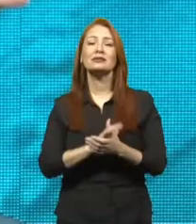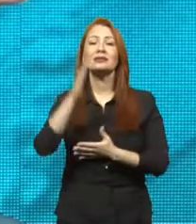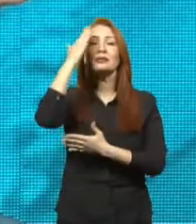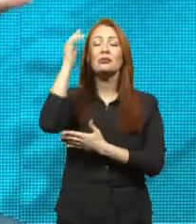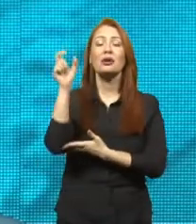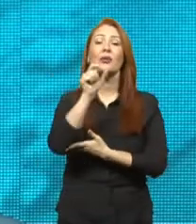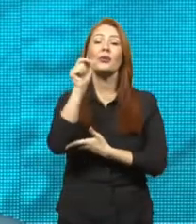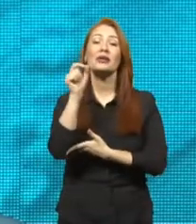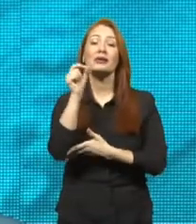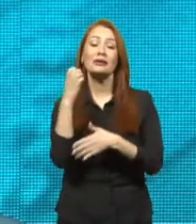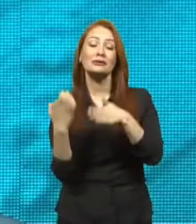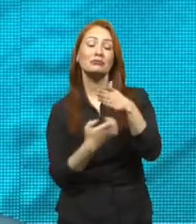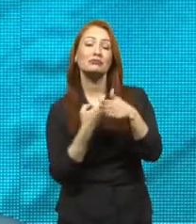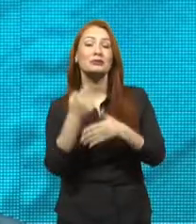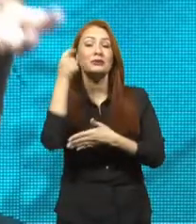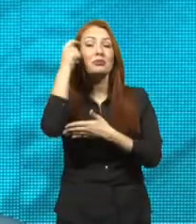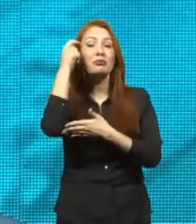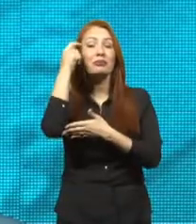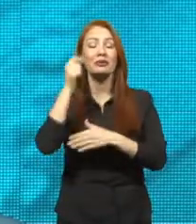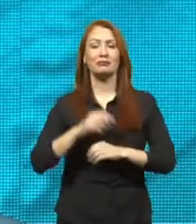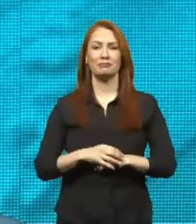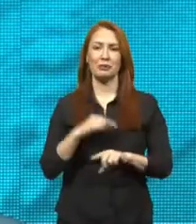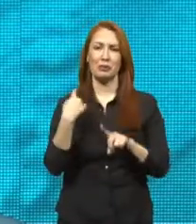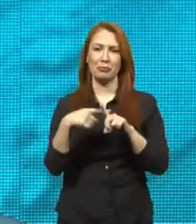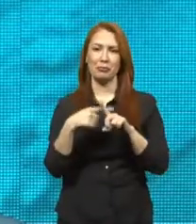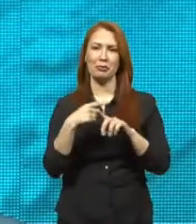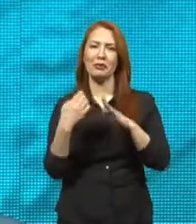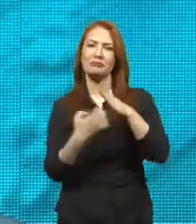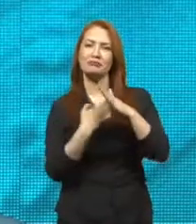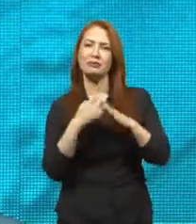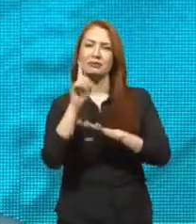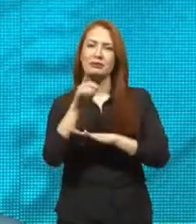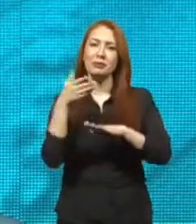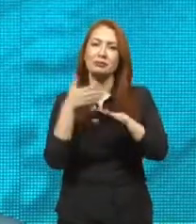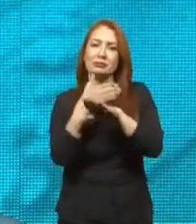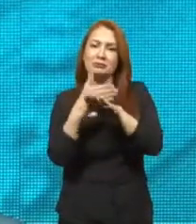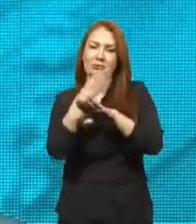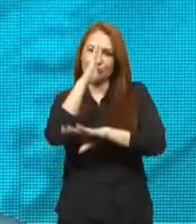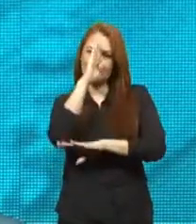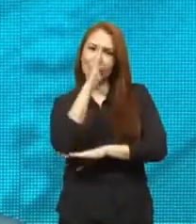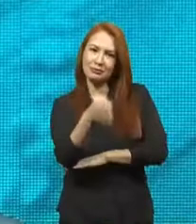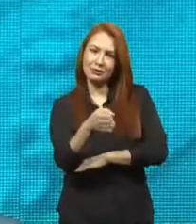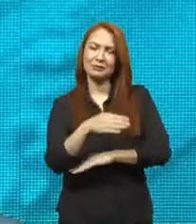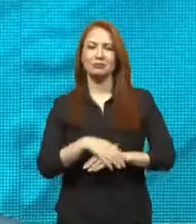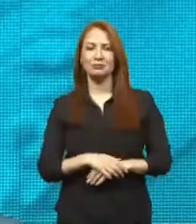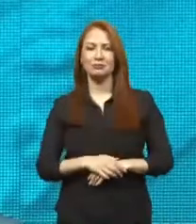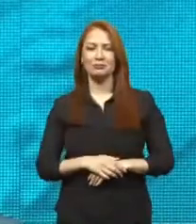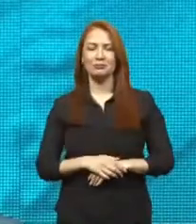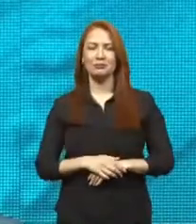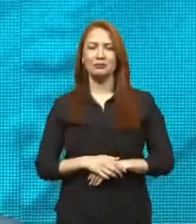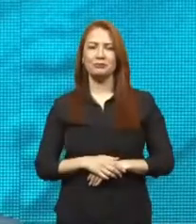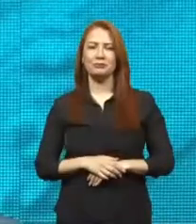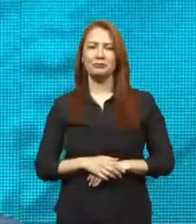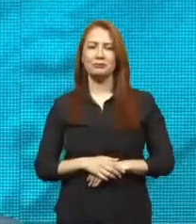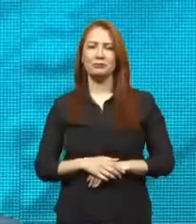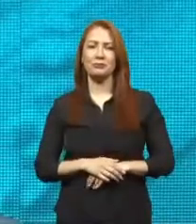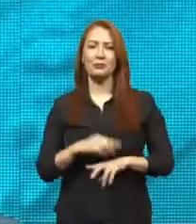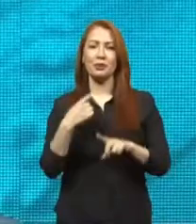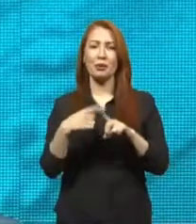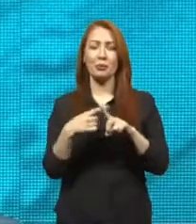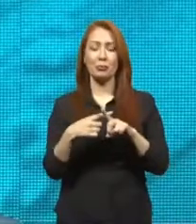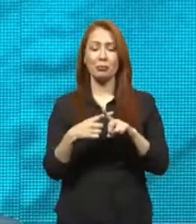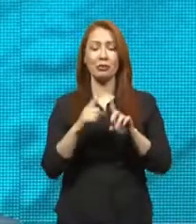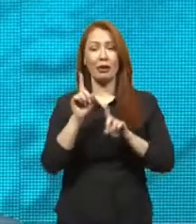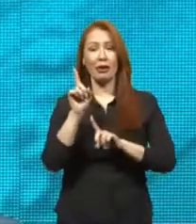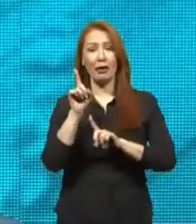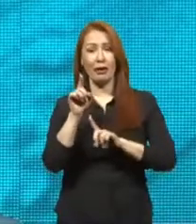empresas, né, Vicky? As empresas, elas são grande parte, né, dessa lógica de incentivos, né, porque são geradoras de ICMS,